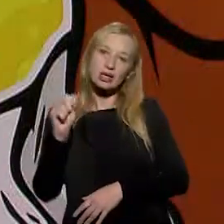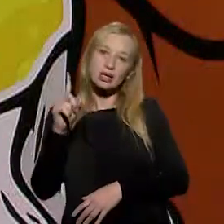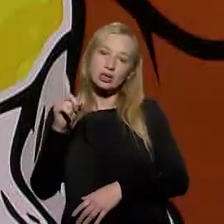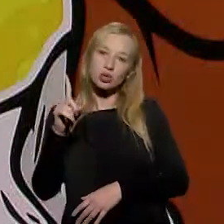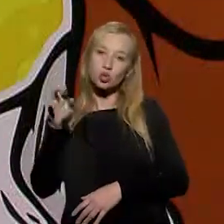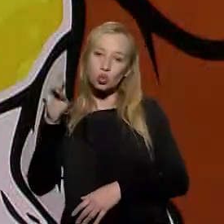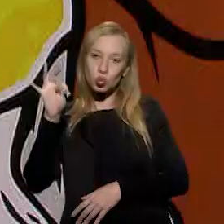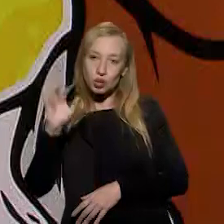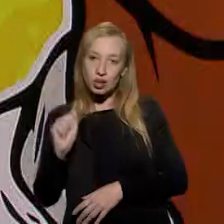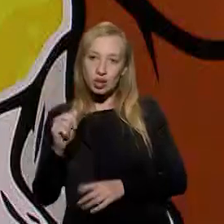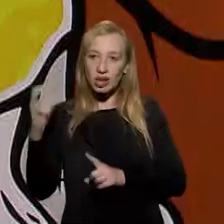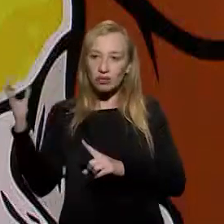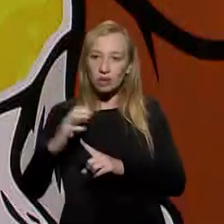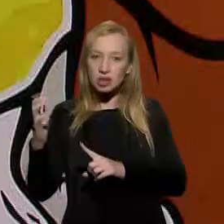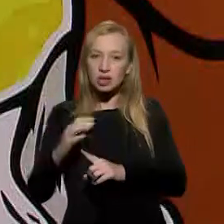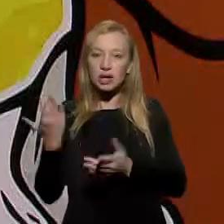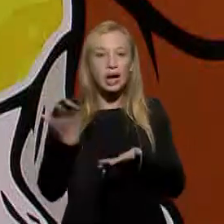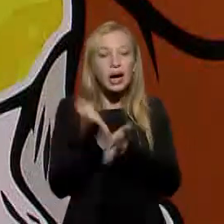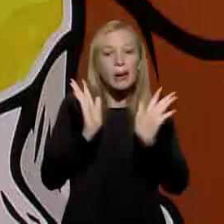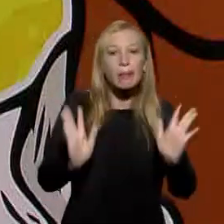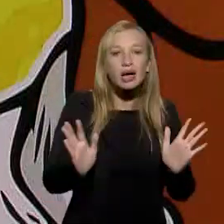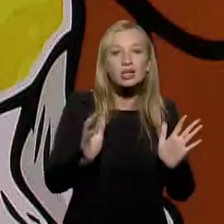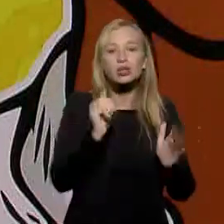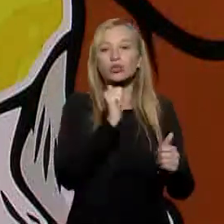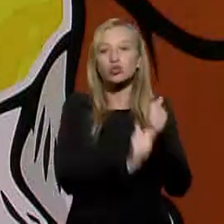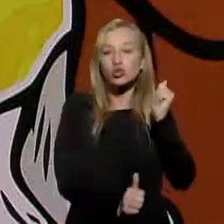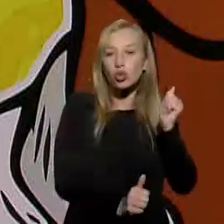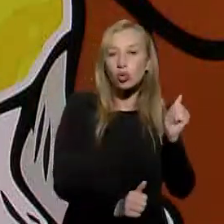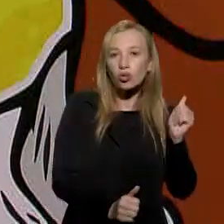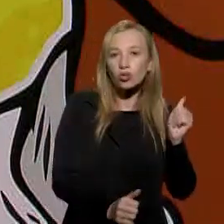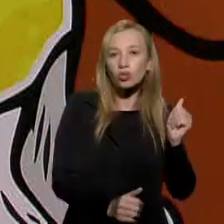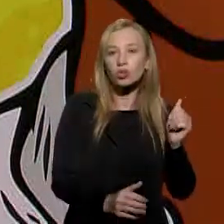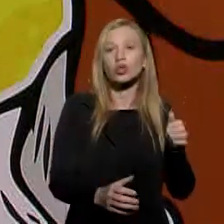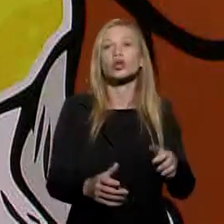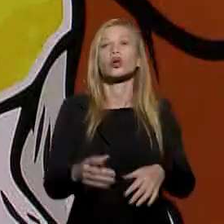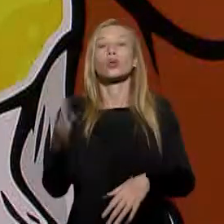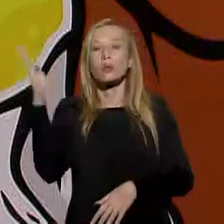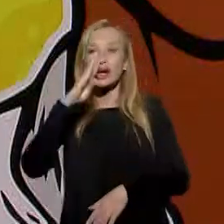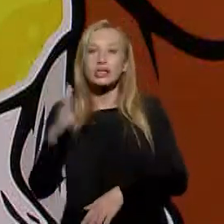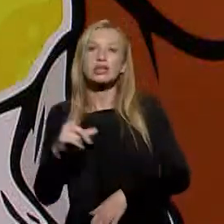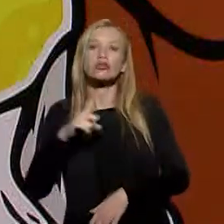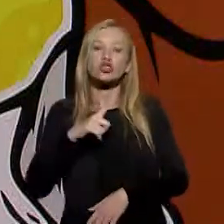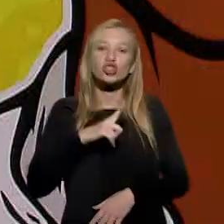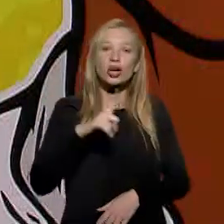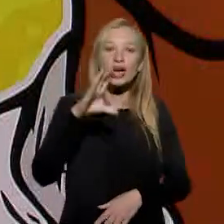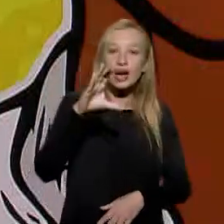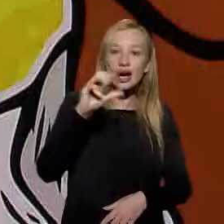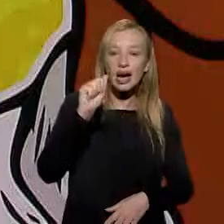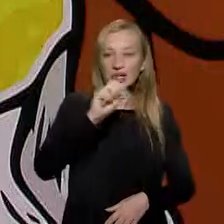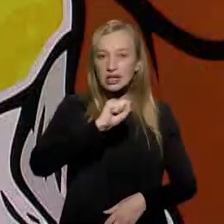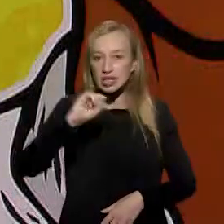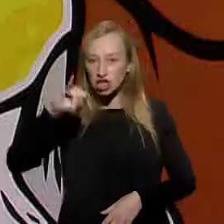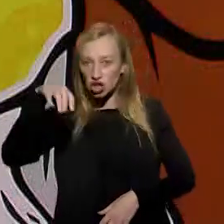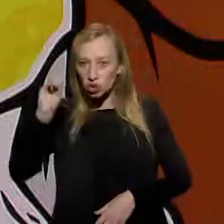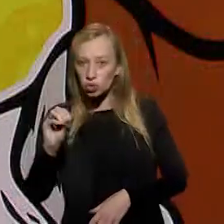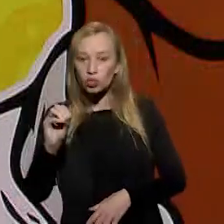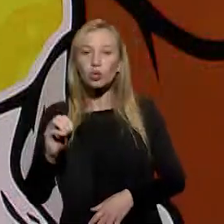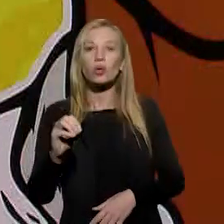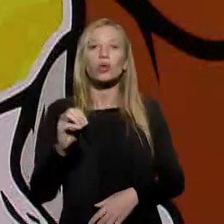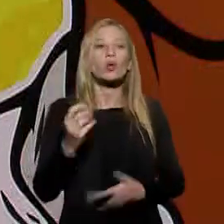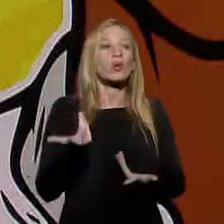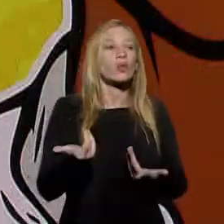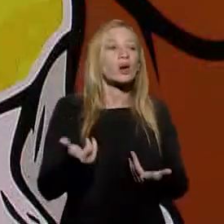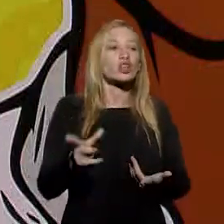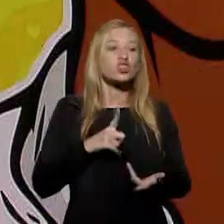é muito pra que ele acabasse com o jogo naquela época no brasil tinha cassinos o jogo era liberado existe inclusive